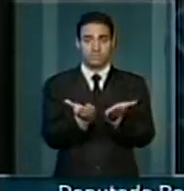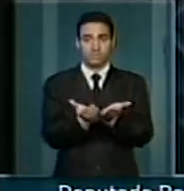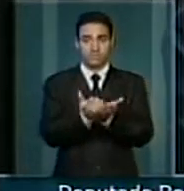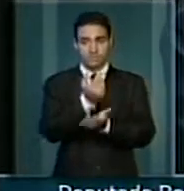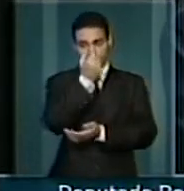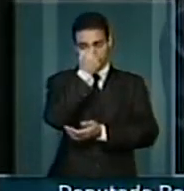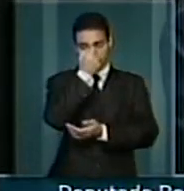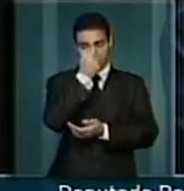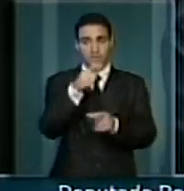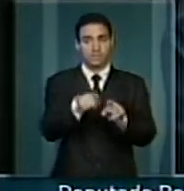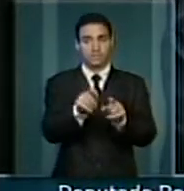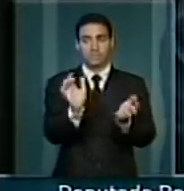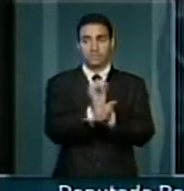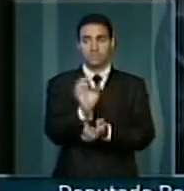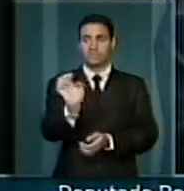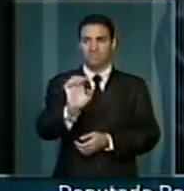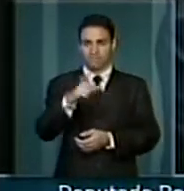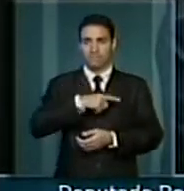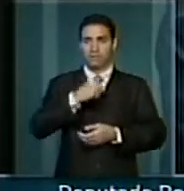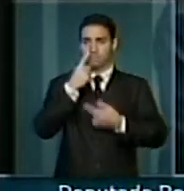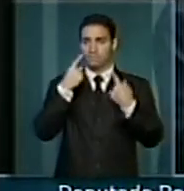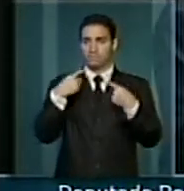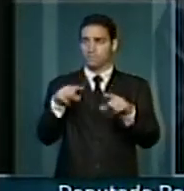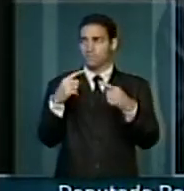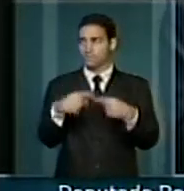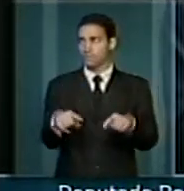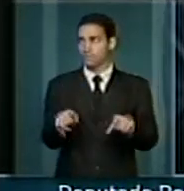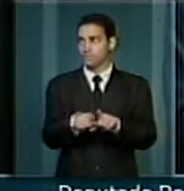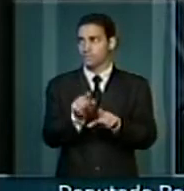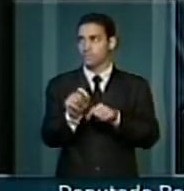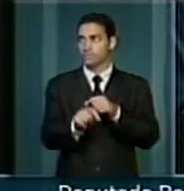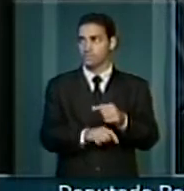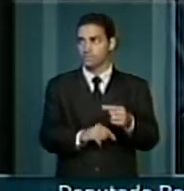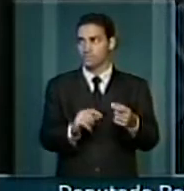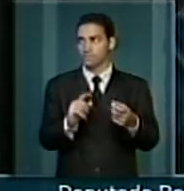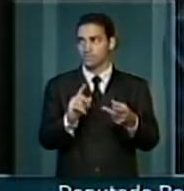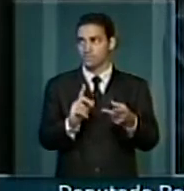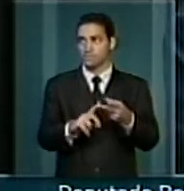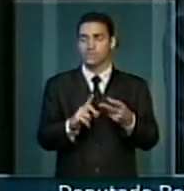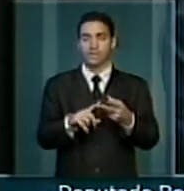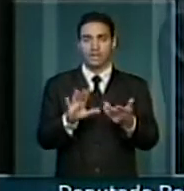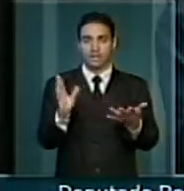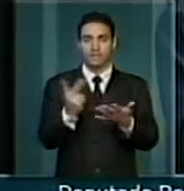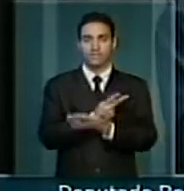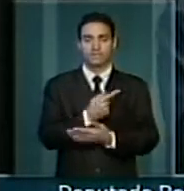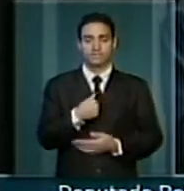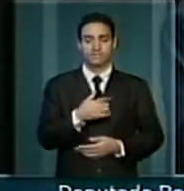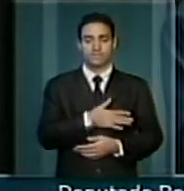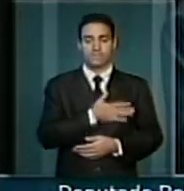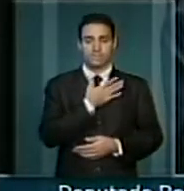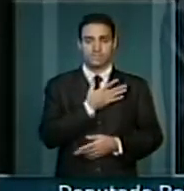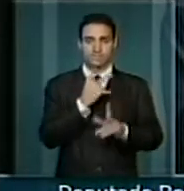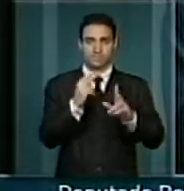aos homossexuais. Infelizmente, ainda somos obrigados a assistir tristes cenas, como a ocorrida